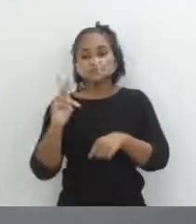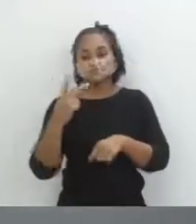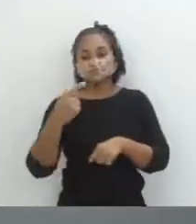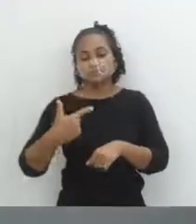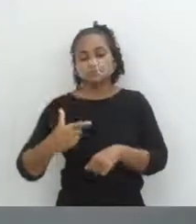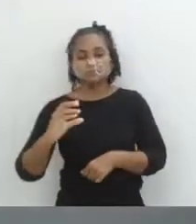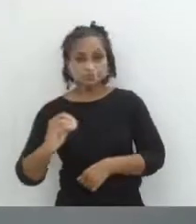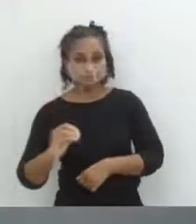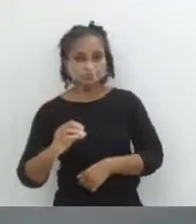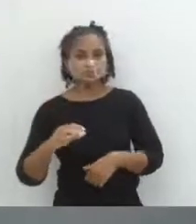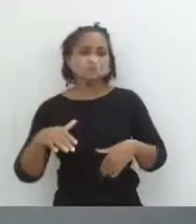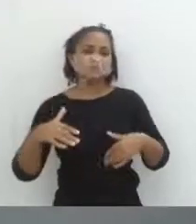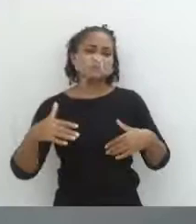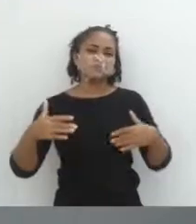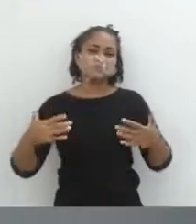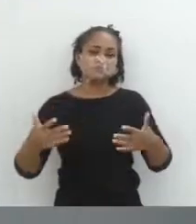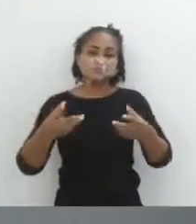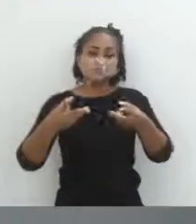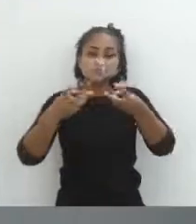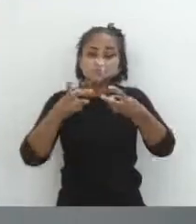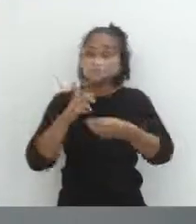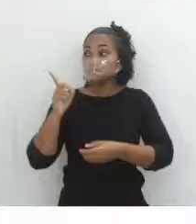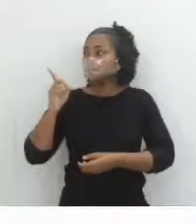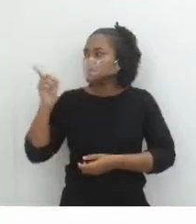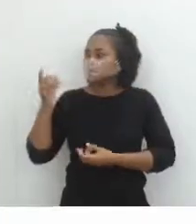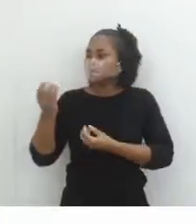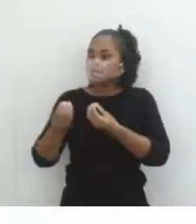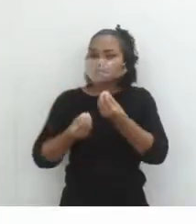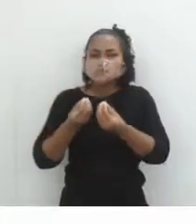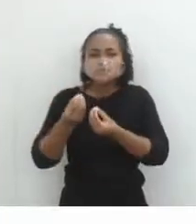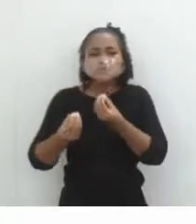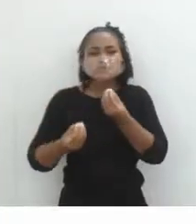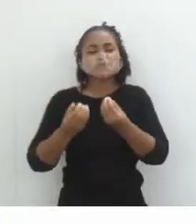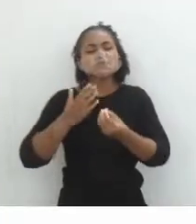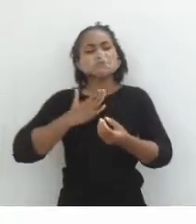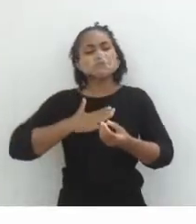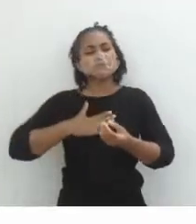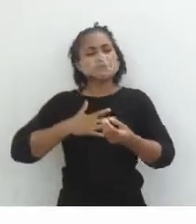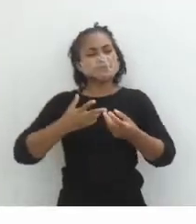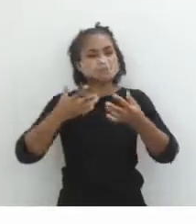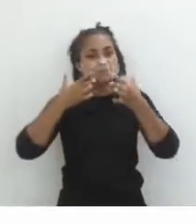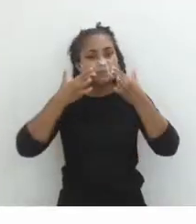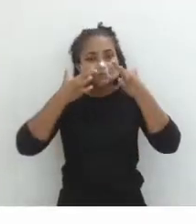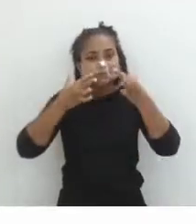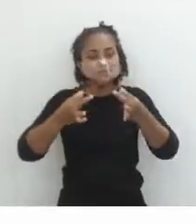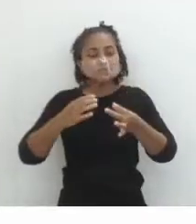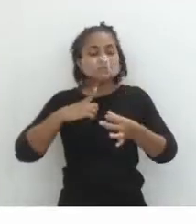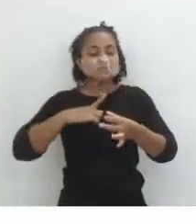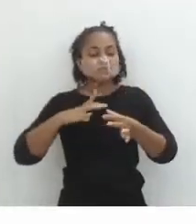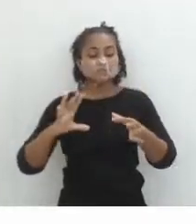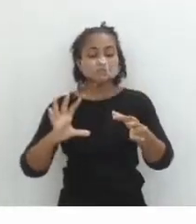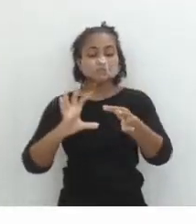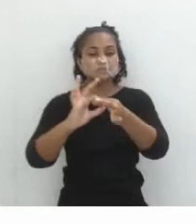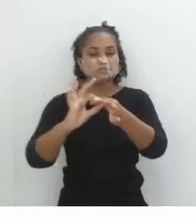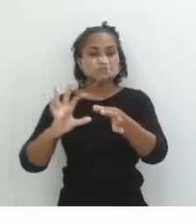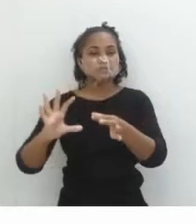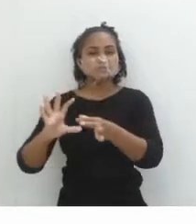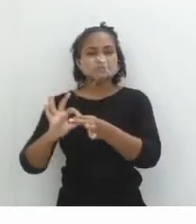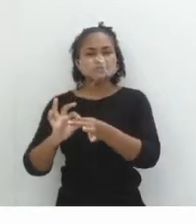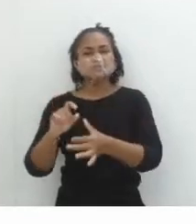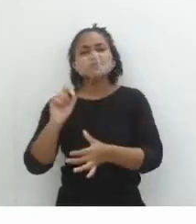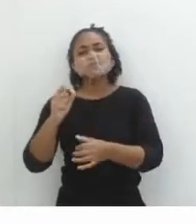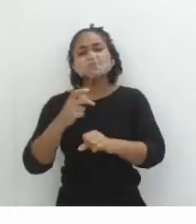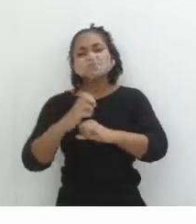H2O. Então, a gente vai olhar aí nessa imagem com um pouco mais calma, que existe um compartilhamento de elétrons. O que é